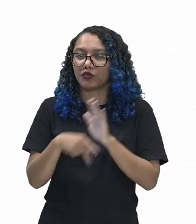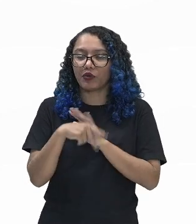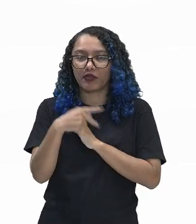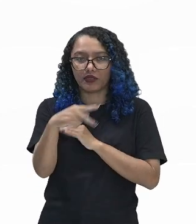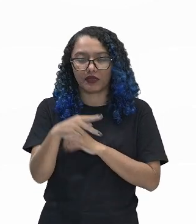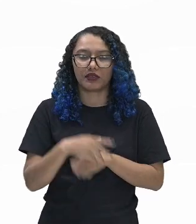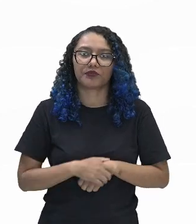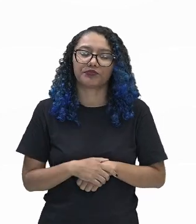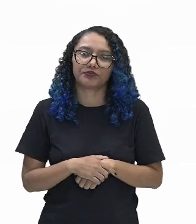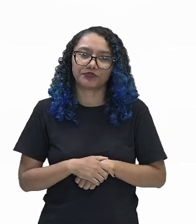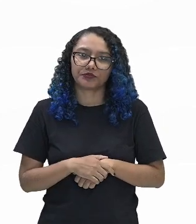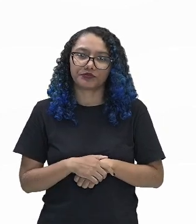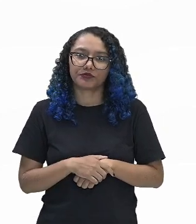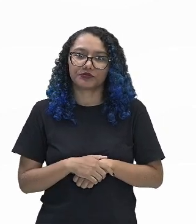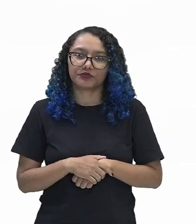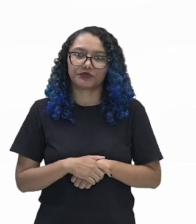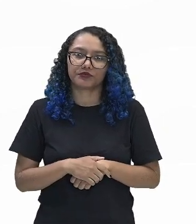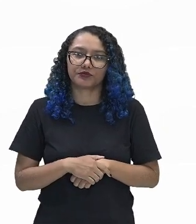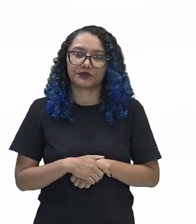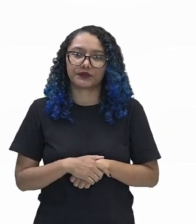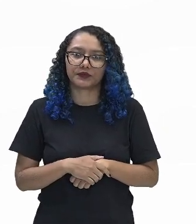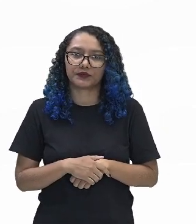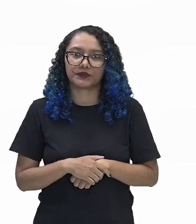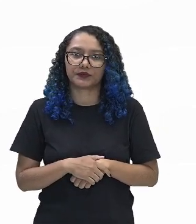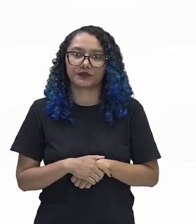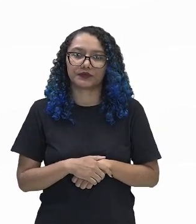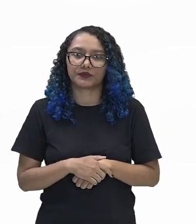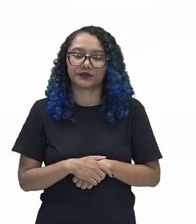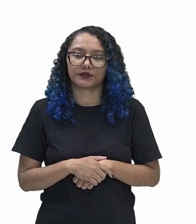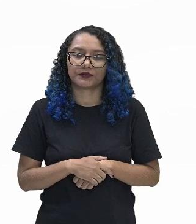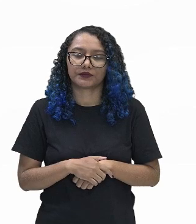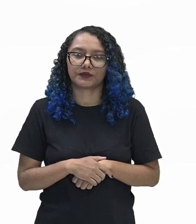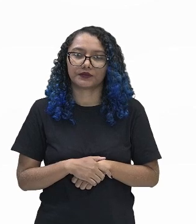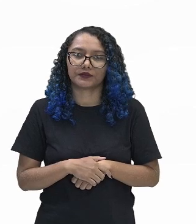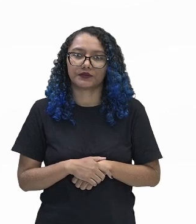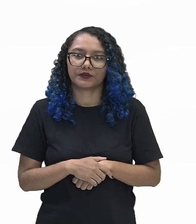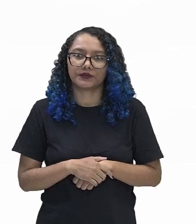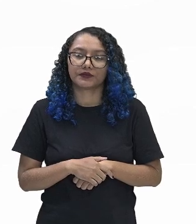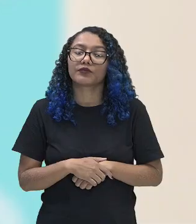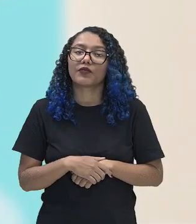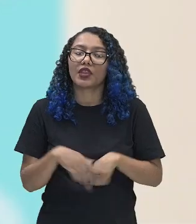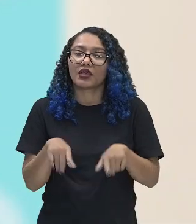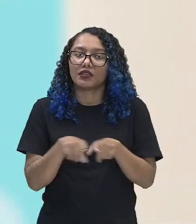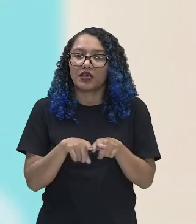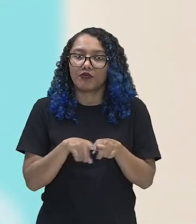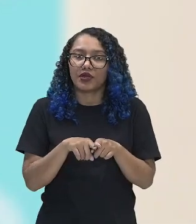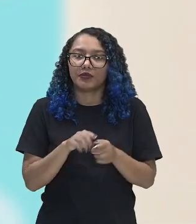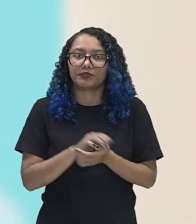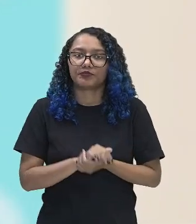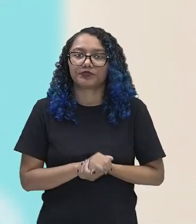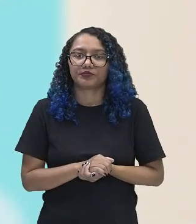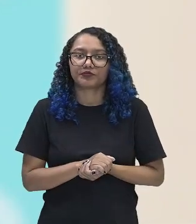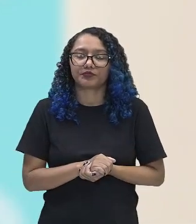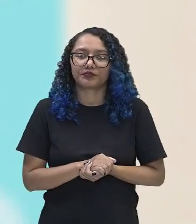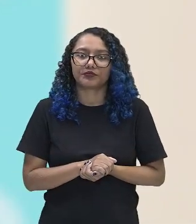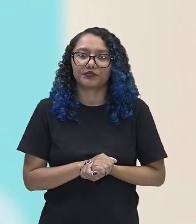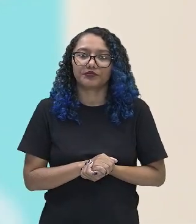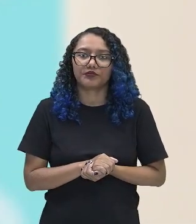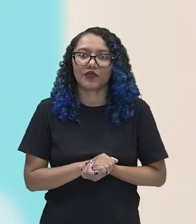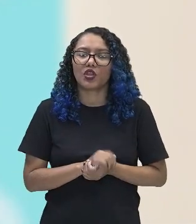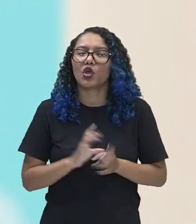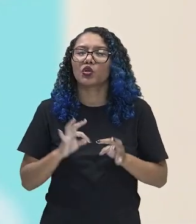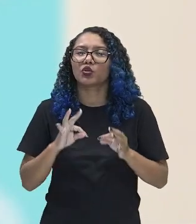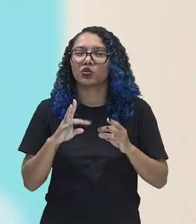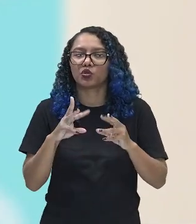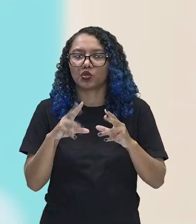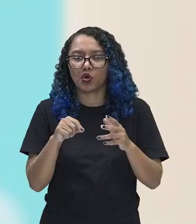obras de Olívio. E vale dizer, antes de eu avançar aí para as demais obras e autores, que todos eles se voltam